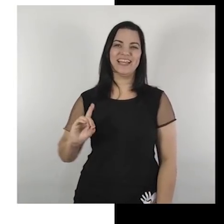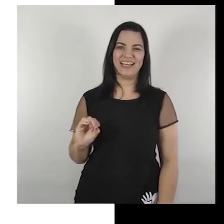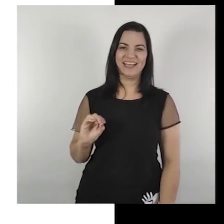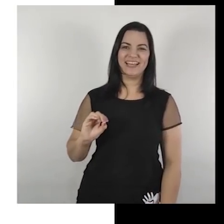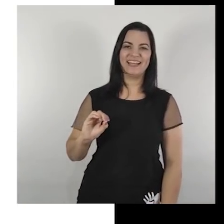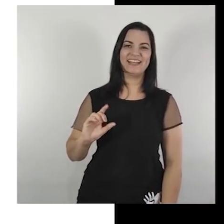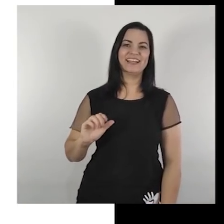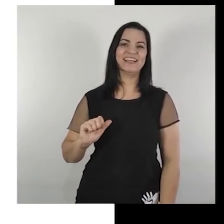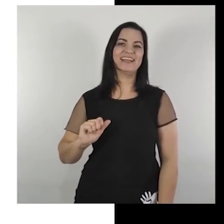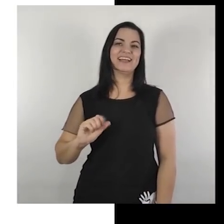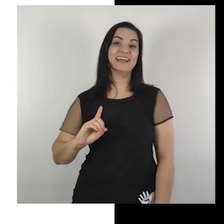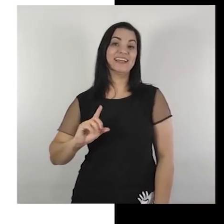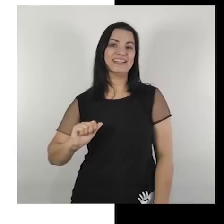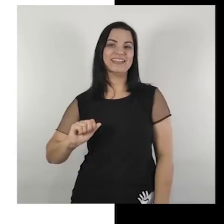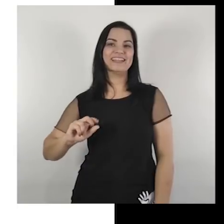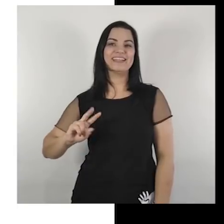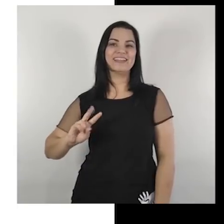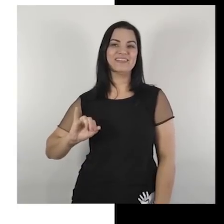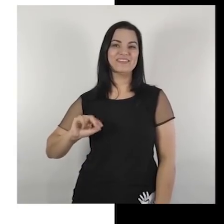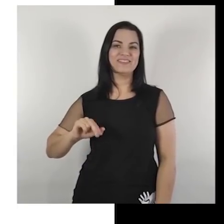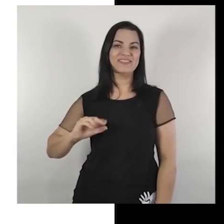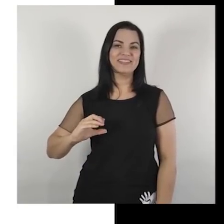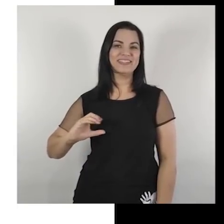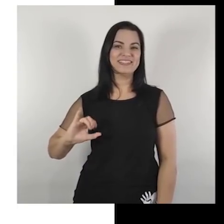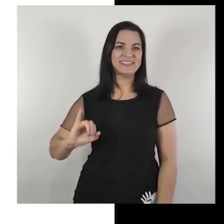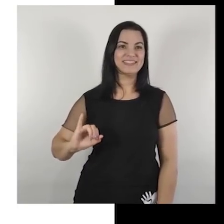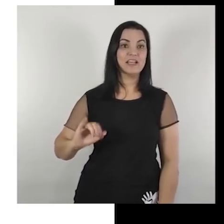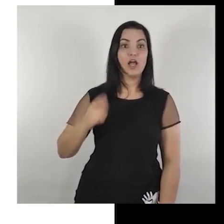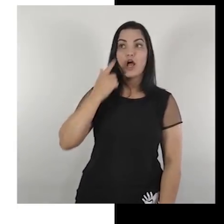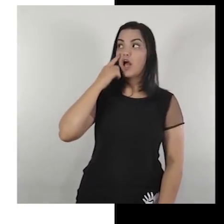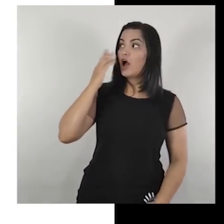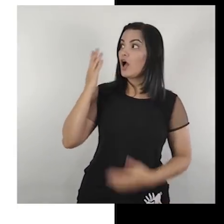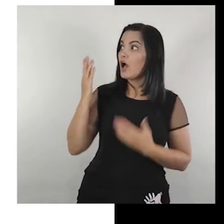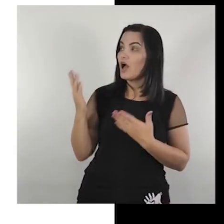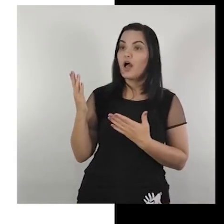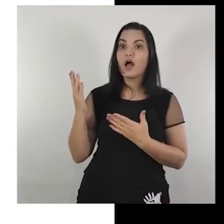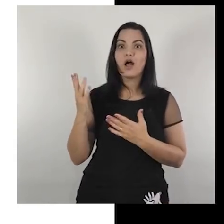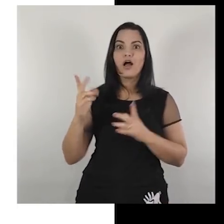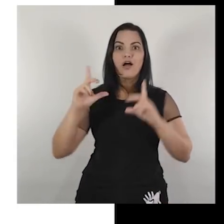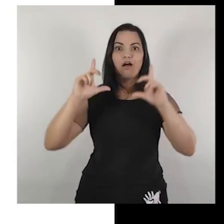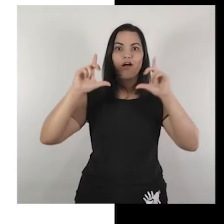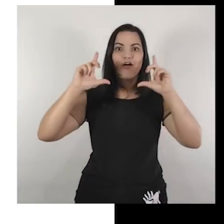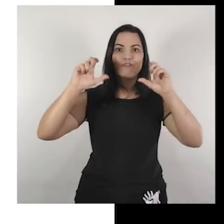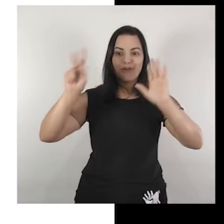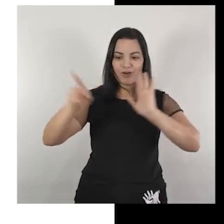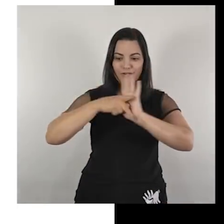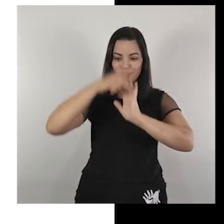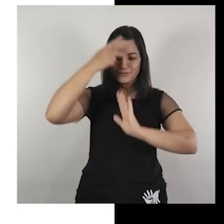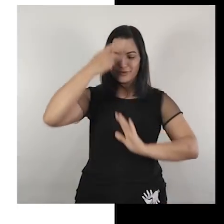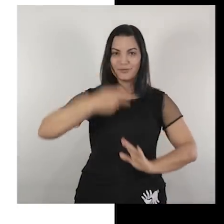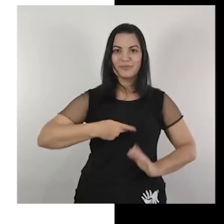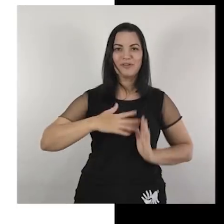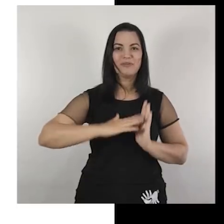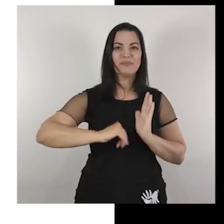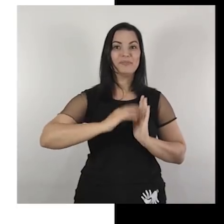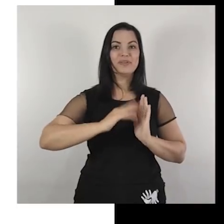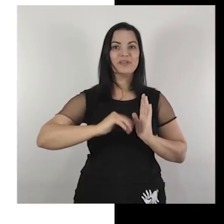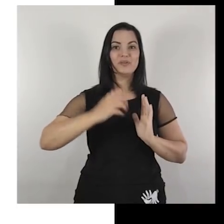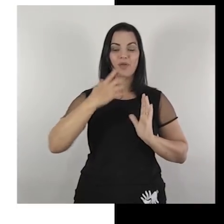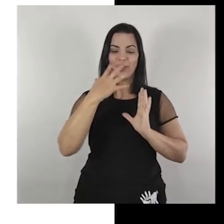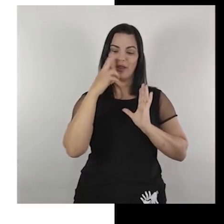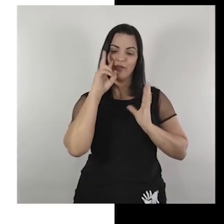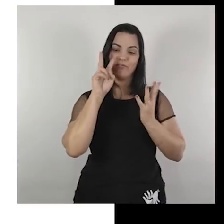mesmo, Leonardo da Vinci. Olha só esse autorretrato do Escher. Ele pintou